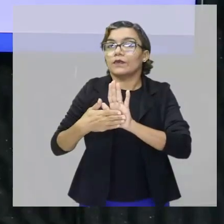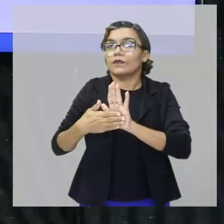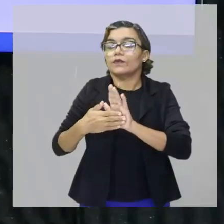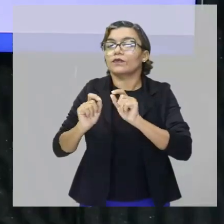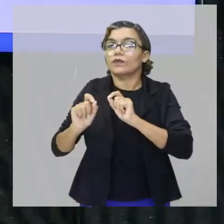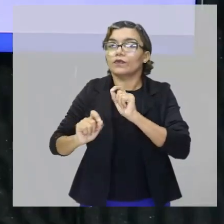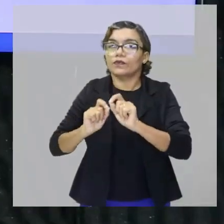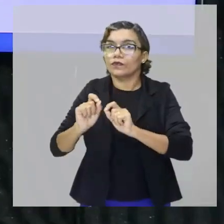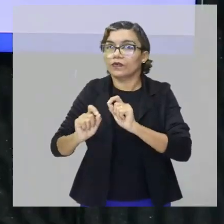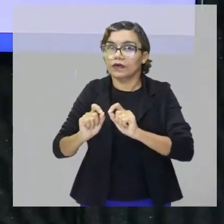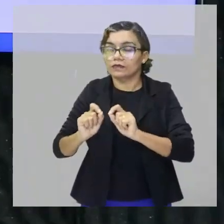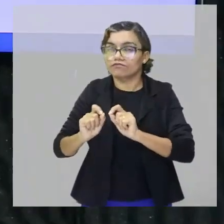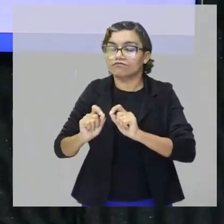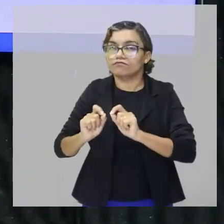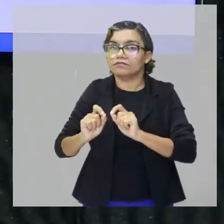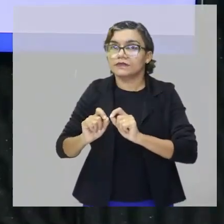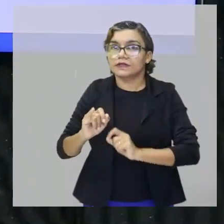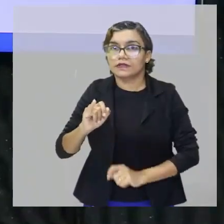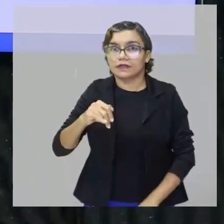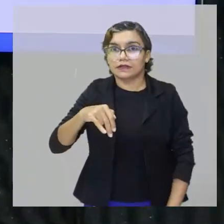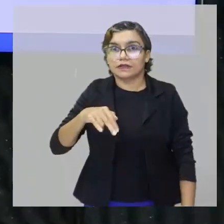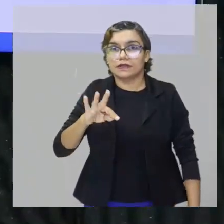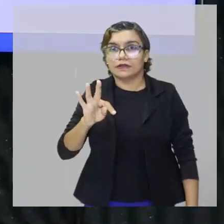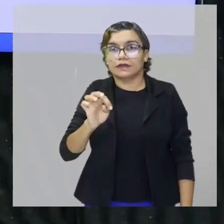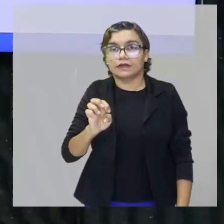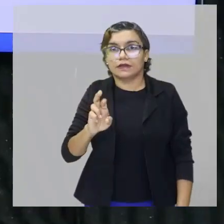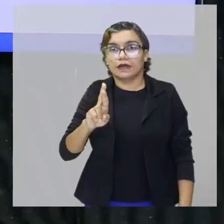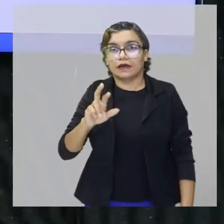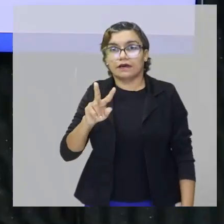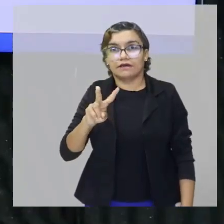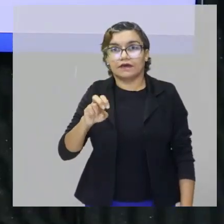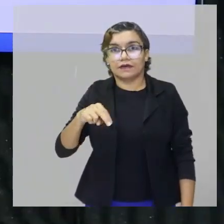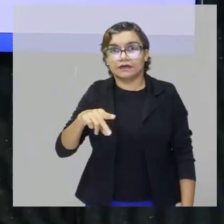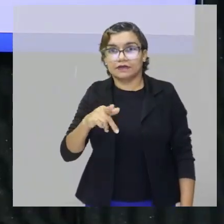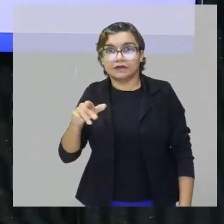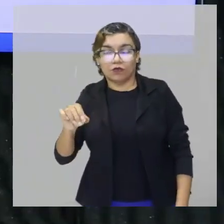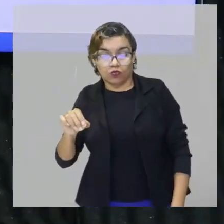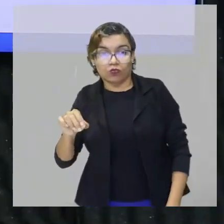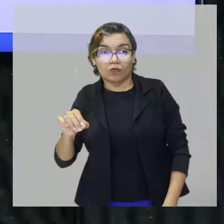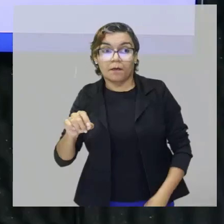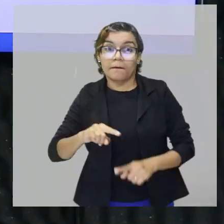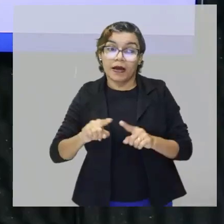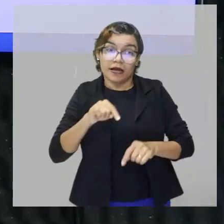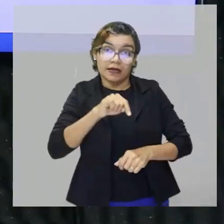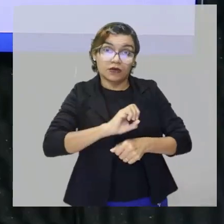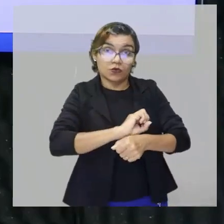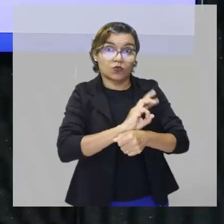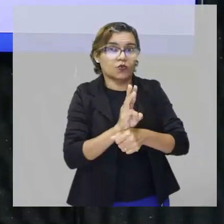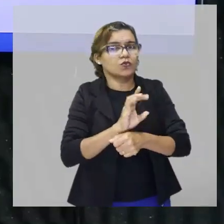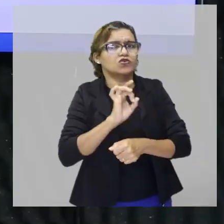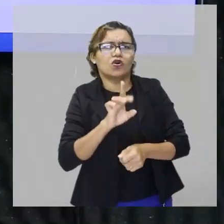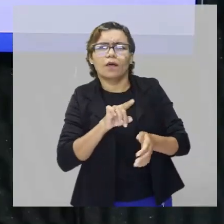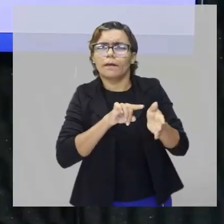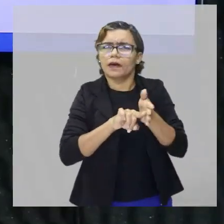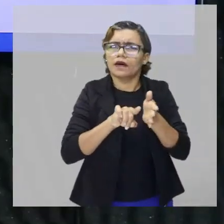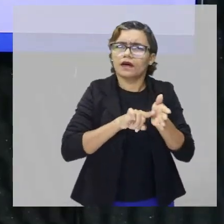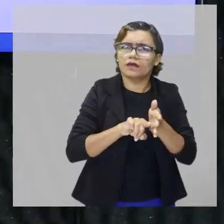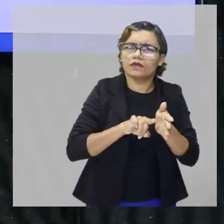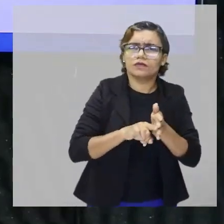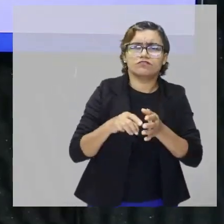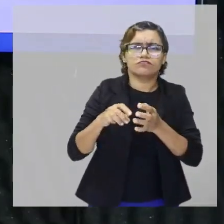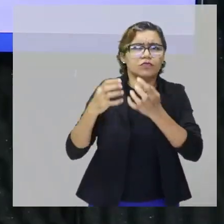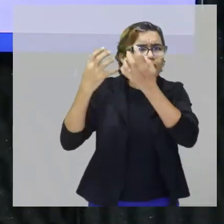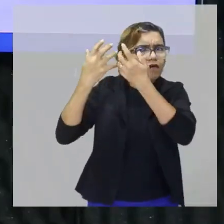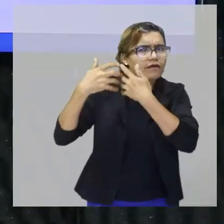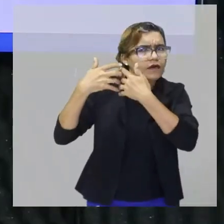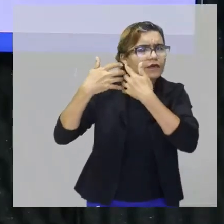de intervenção, né? Esse é obrigatório. Já no PAIS-UEMA, ele pede apenas que você faça um questionamento, uma reflexão,